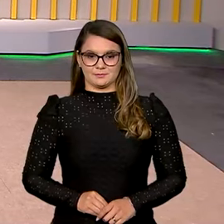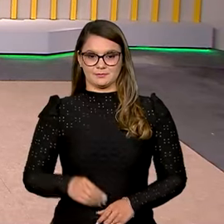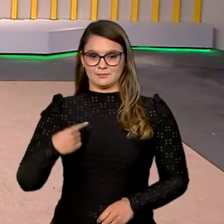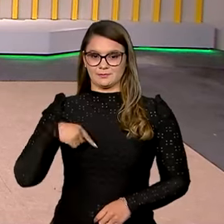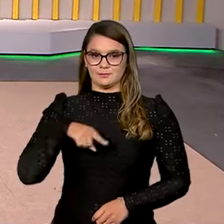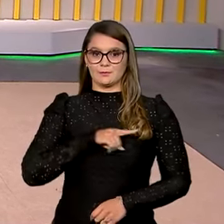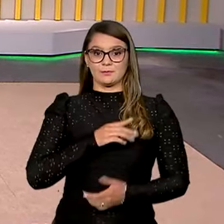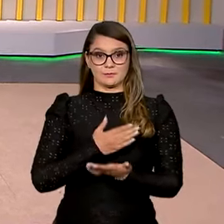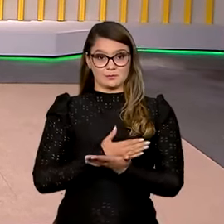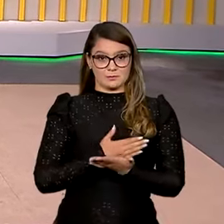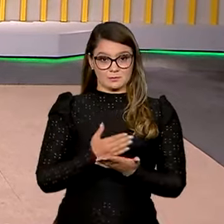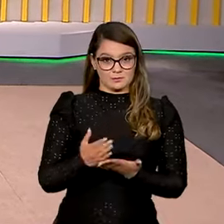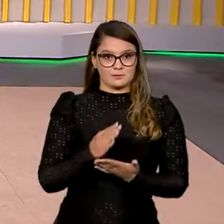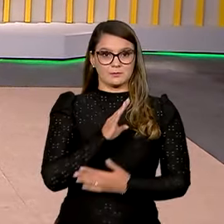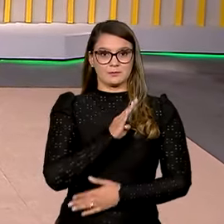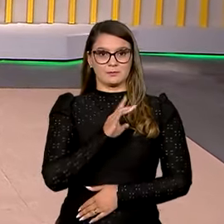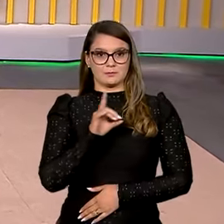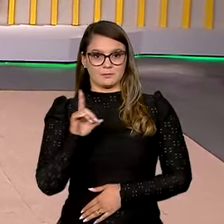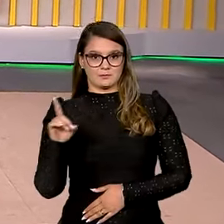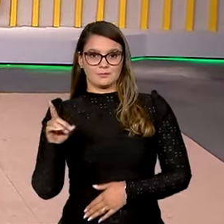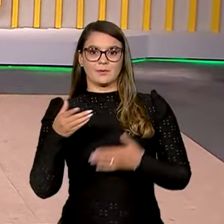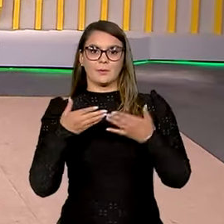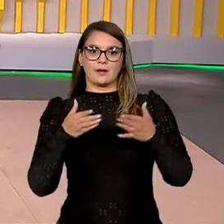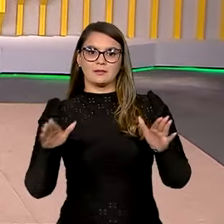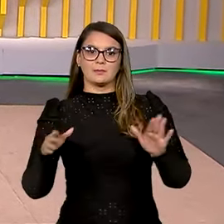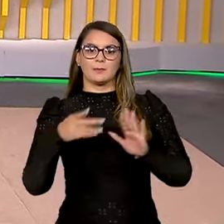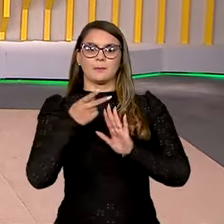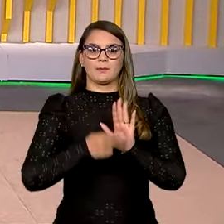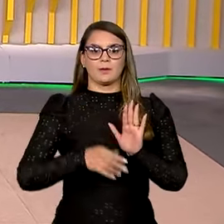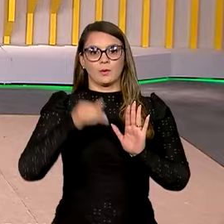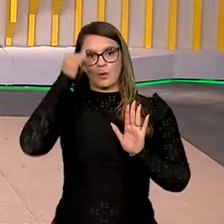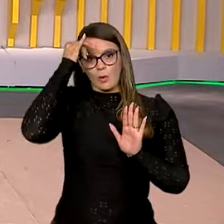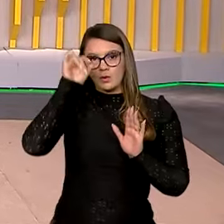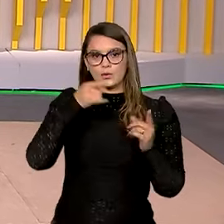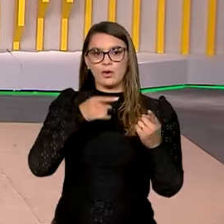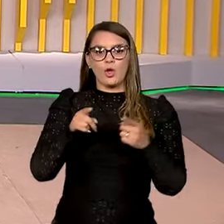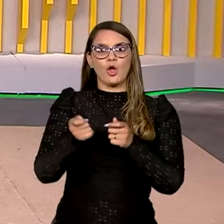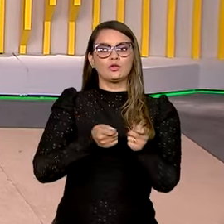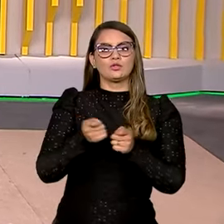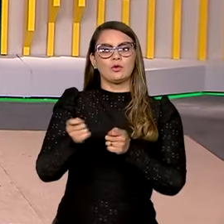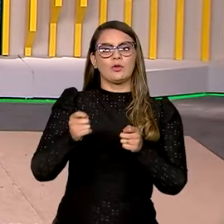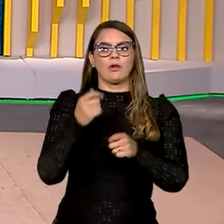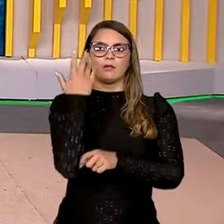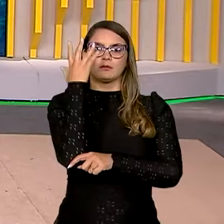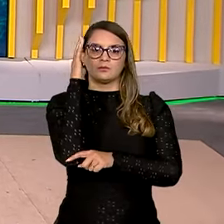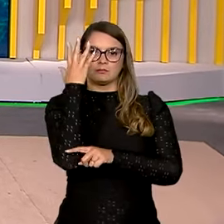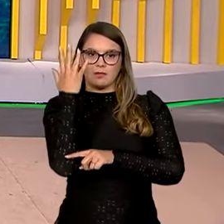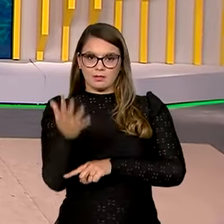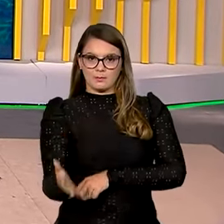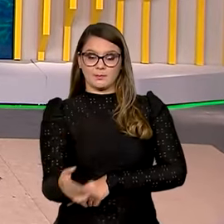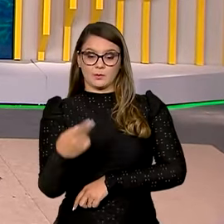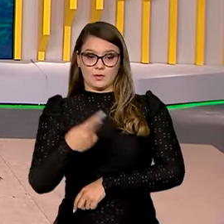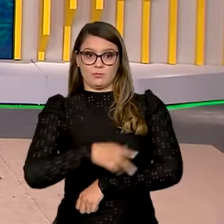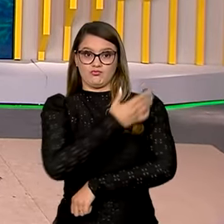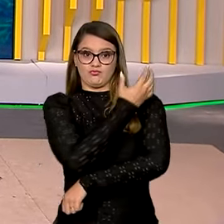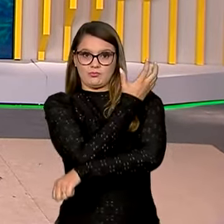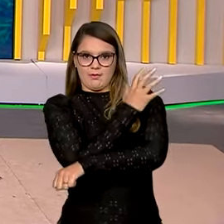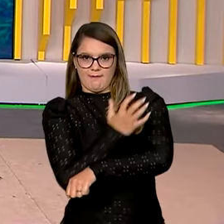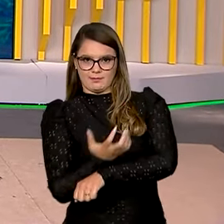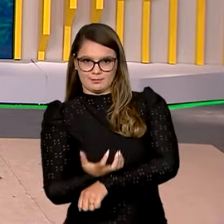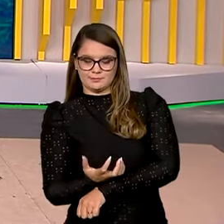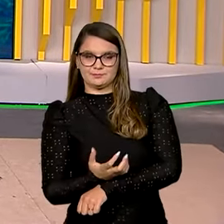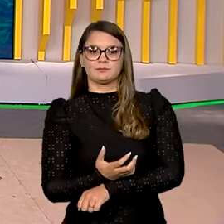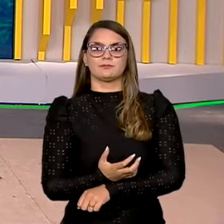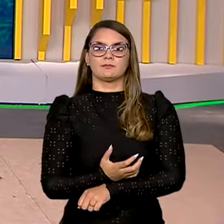E nós começamos esta edição do Brasil em Dia com o lançamento do Plano de Prevenção e Controle do Desmatamento do